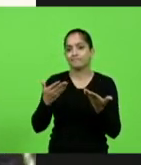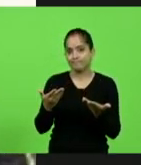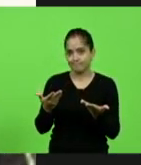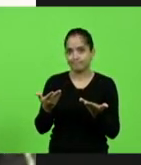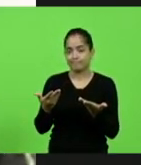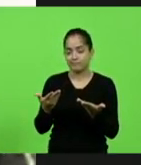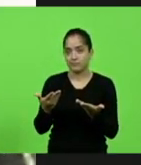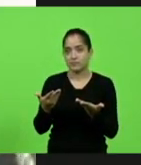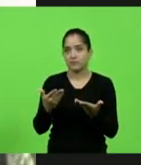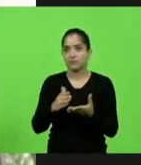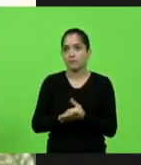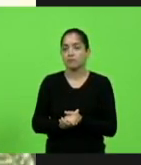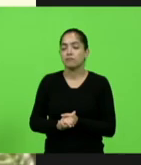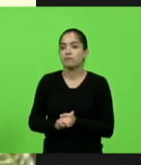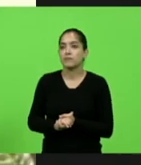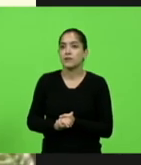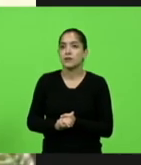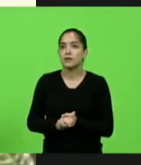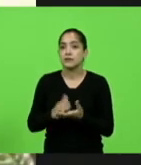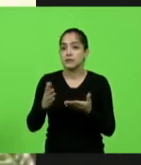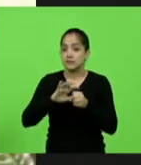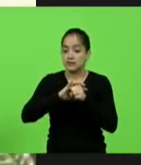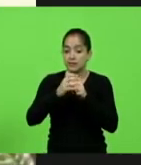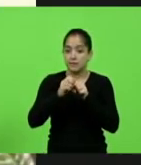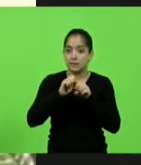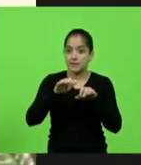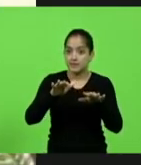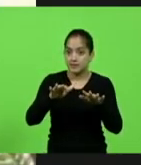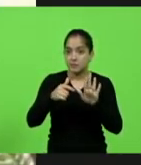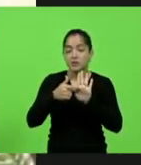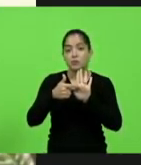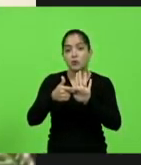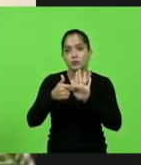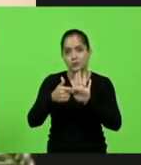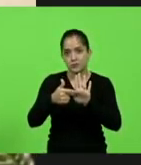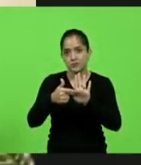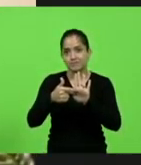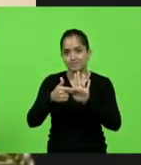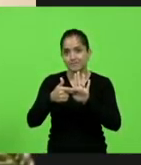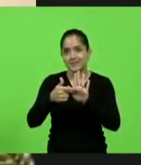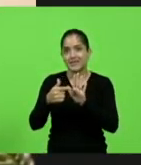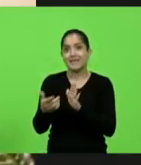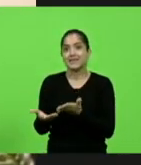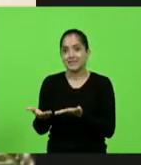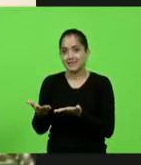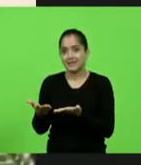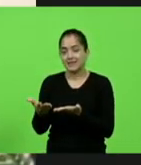nesse sentido, né? E a pandemia mostrou claramente que essa modalidade de educação,